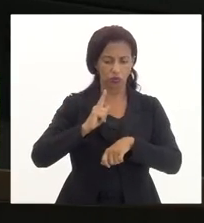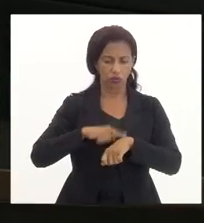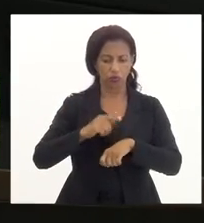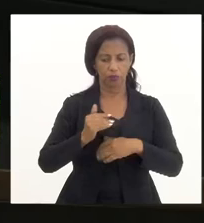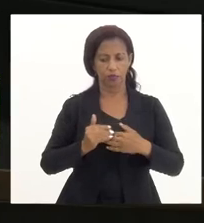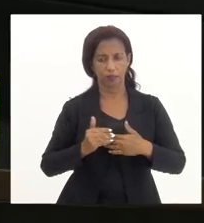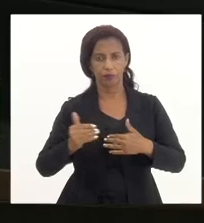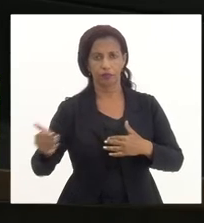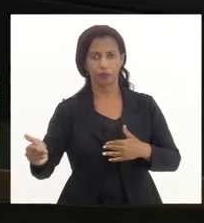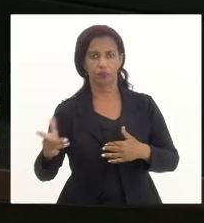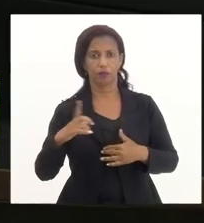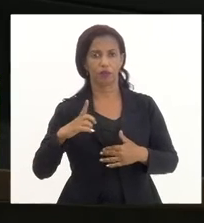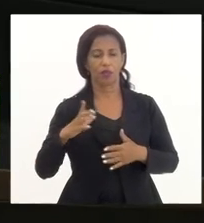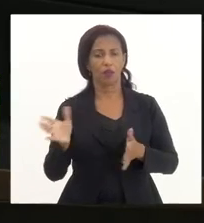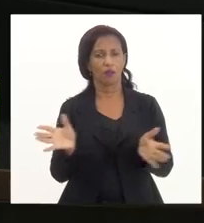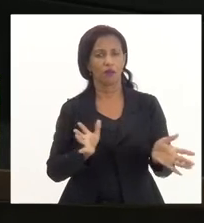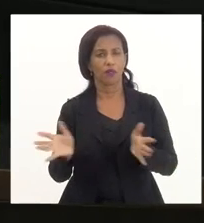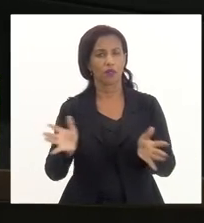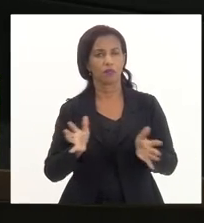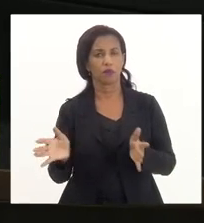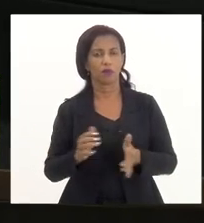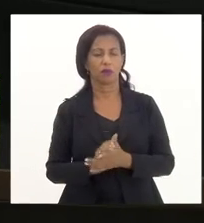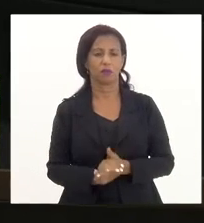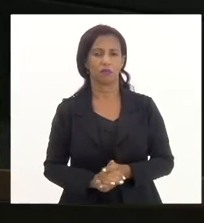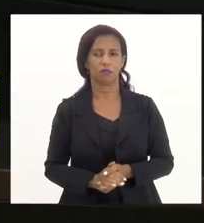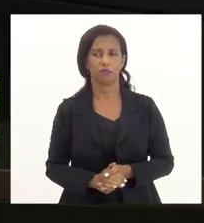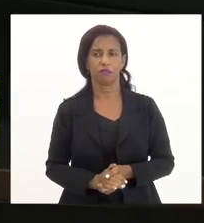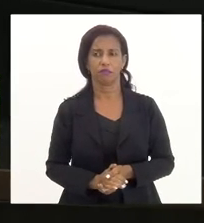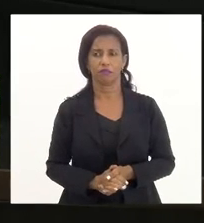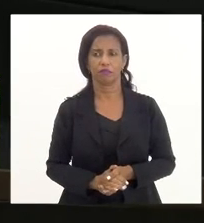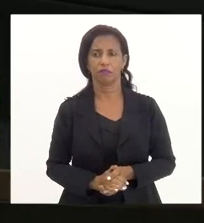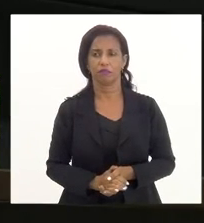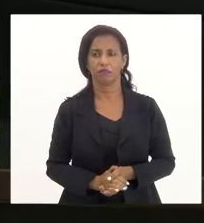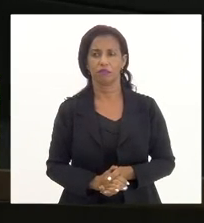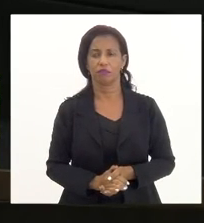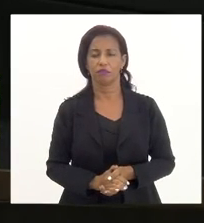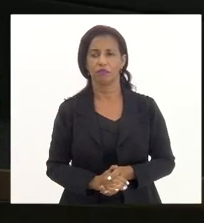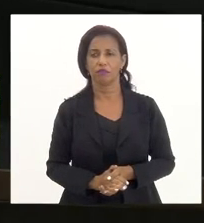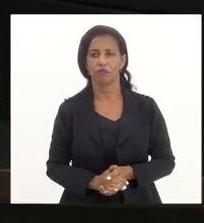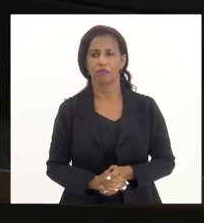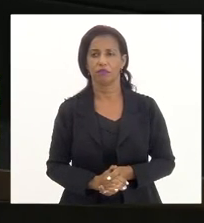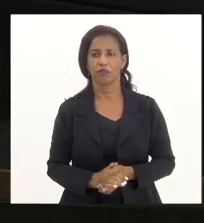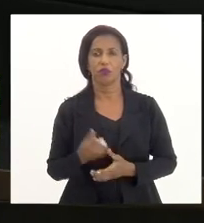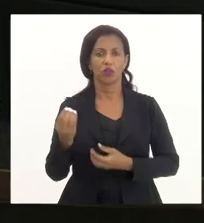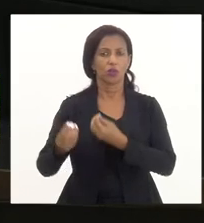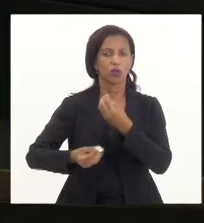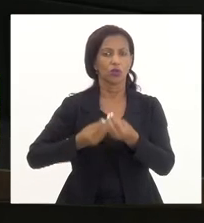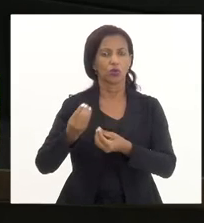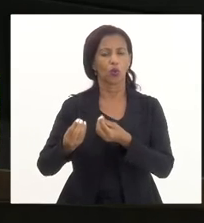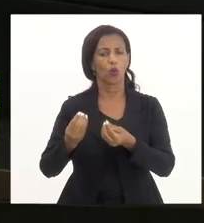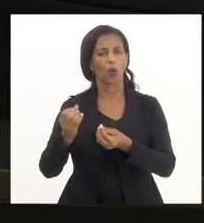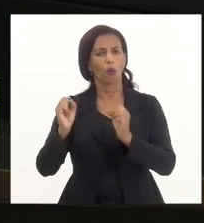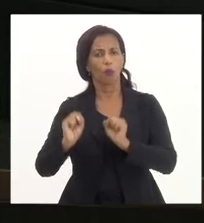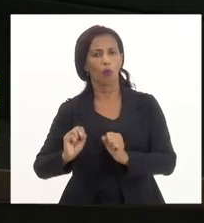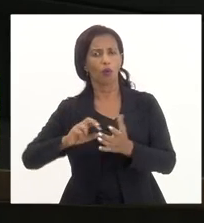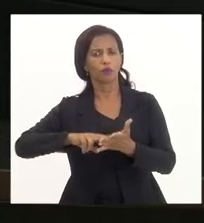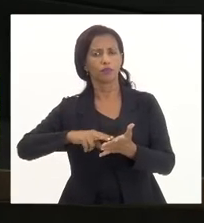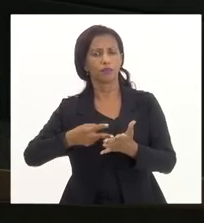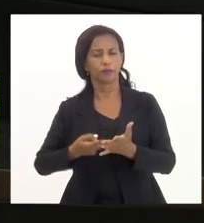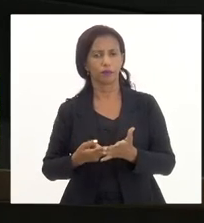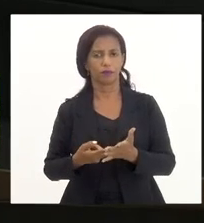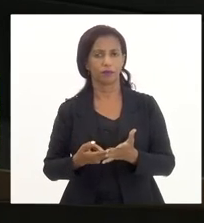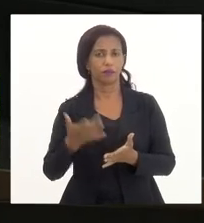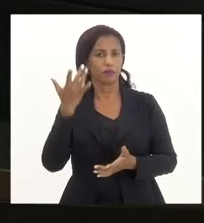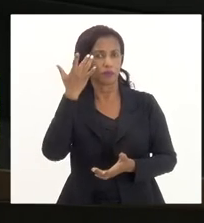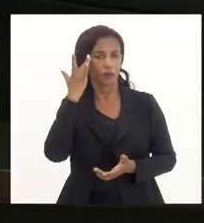tem uma flexibilização digamos assim depomo pode ser interpretado a questão do